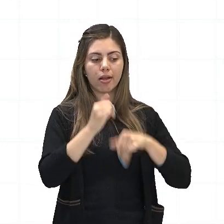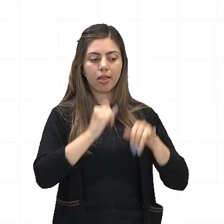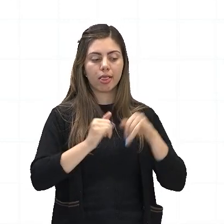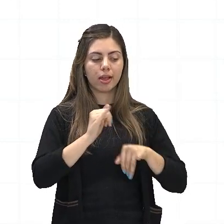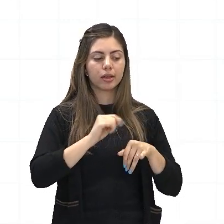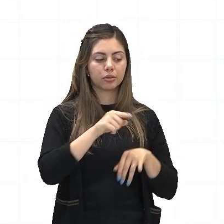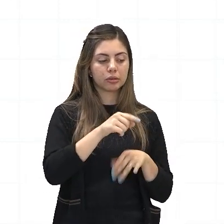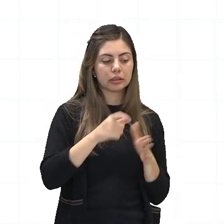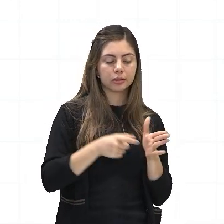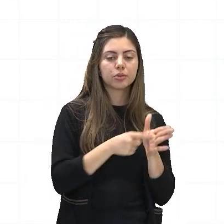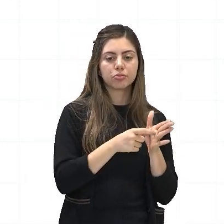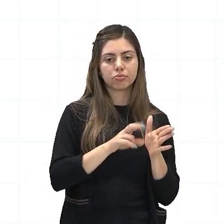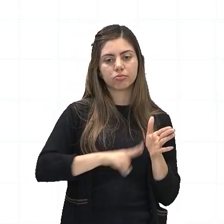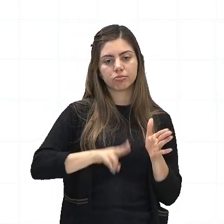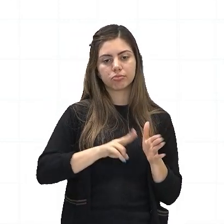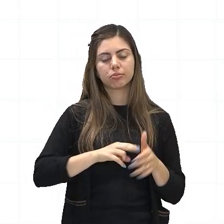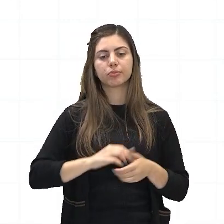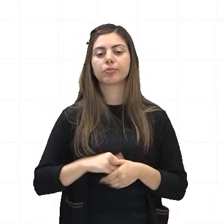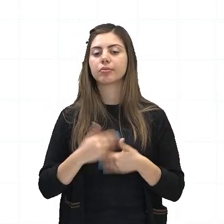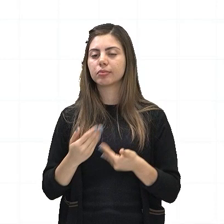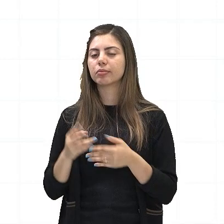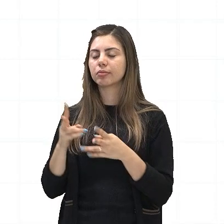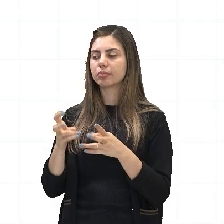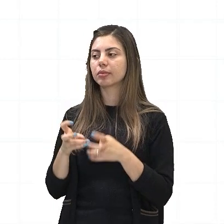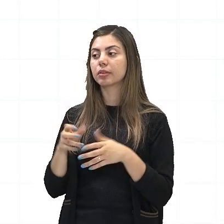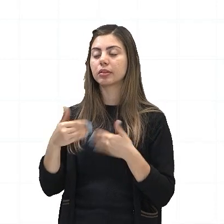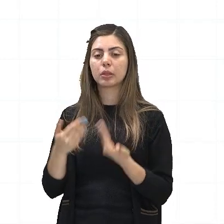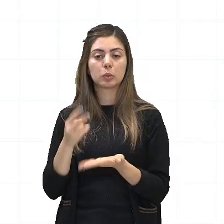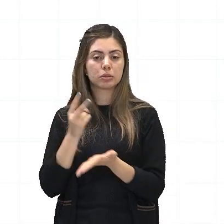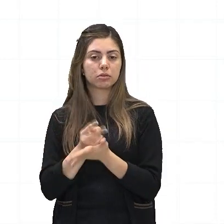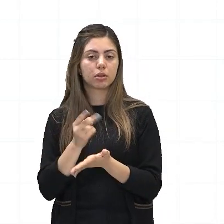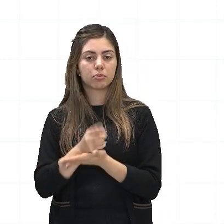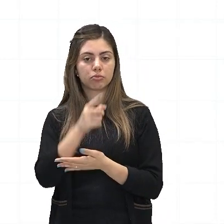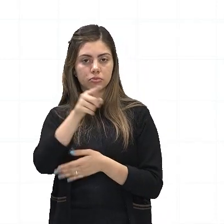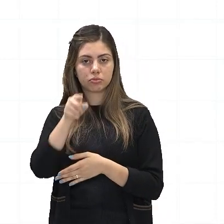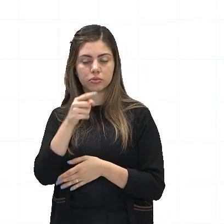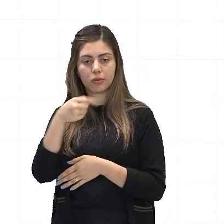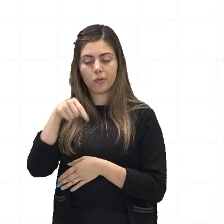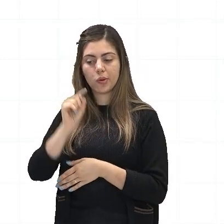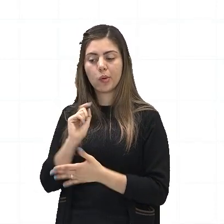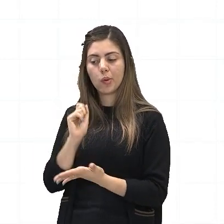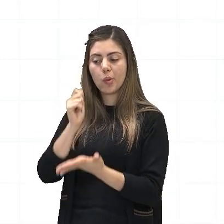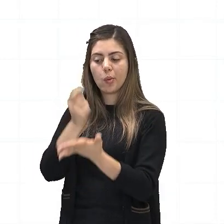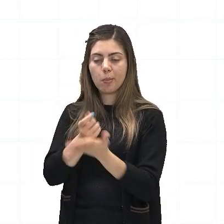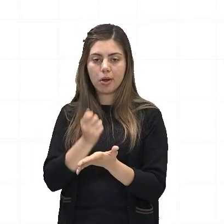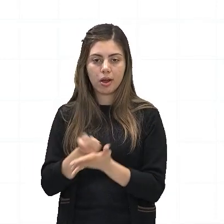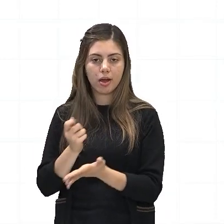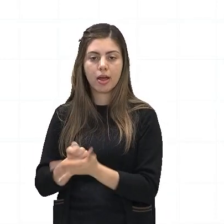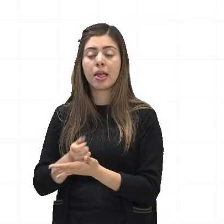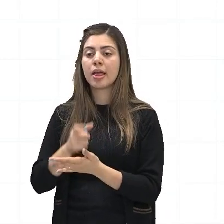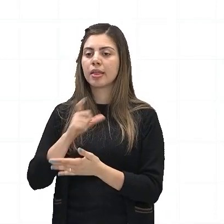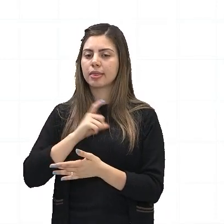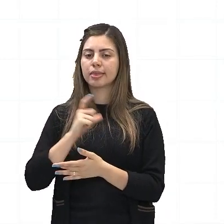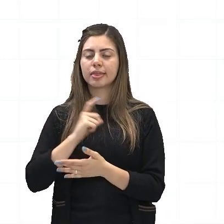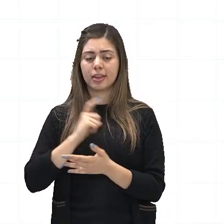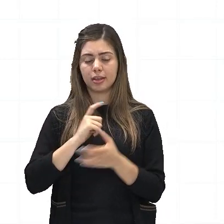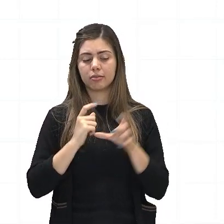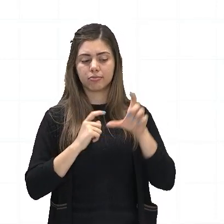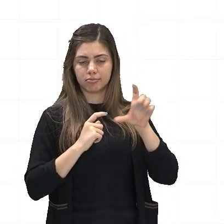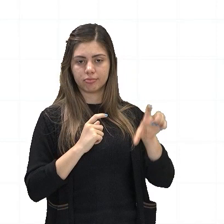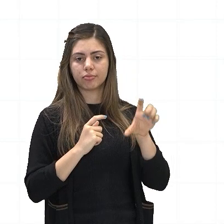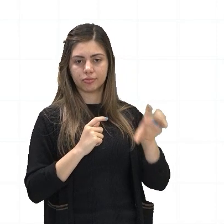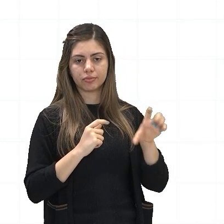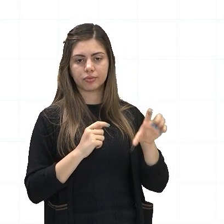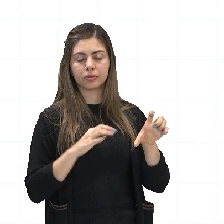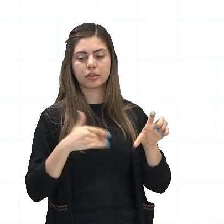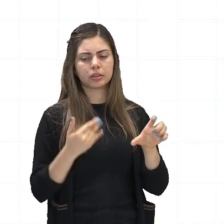energia. Então, como a gente observou, né, quando for comprar ali um equipamento, e todos esses mais modernos, eles vão vir com essa etiqueta, né? E